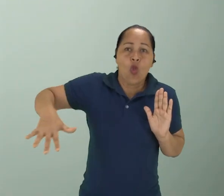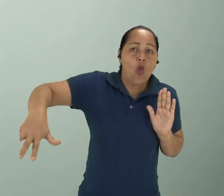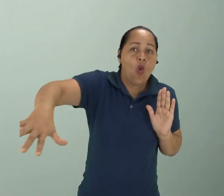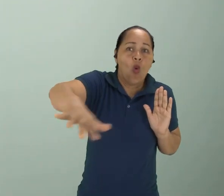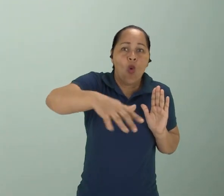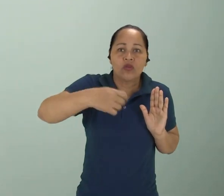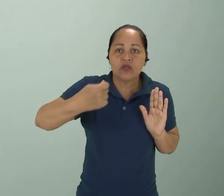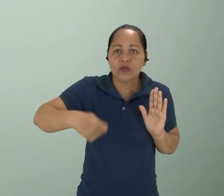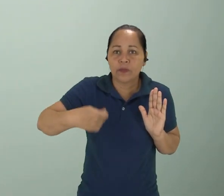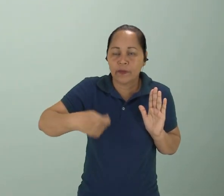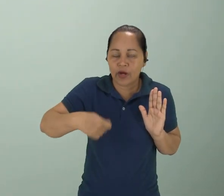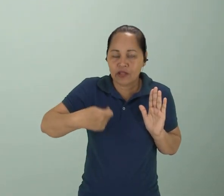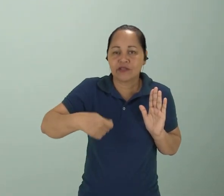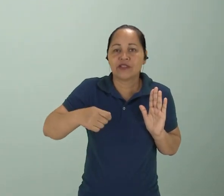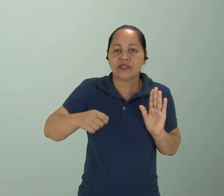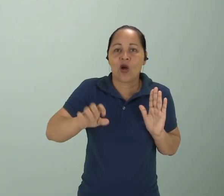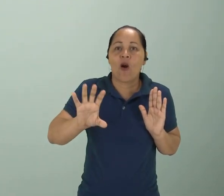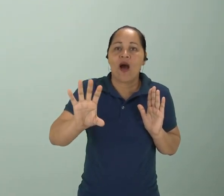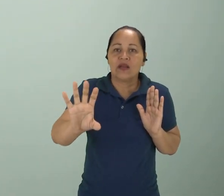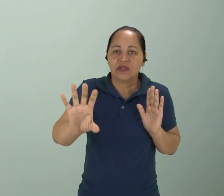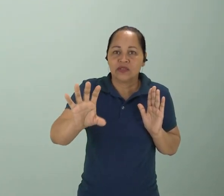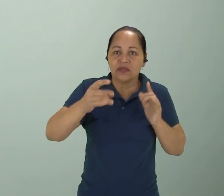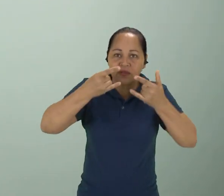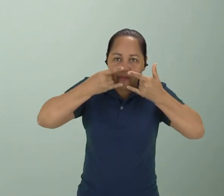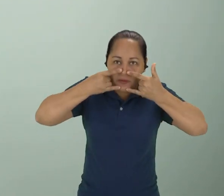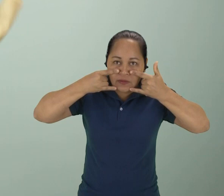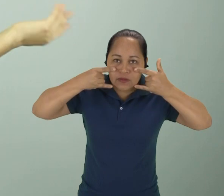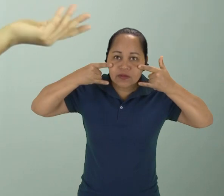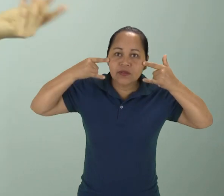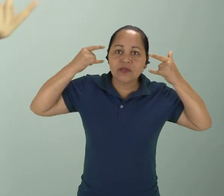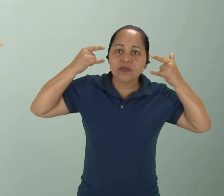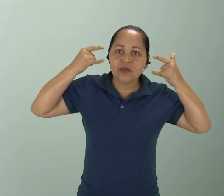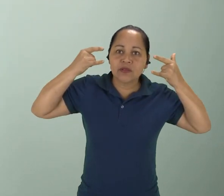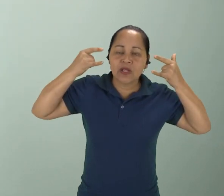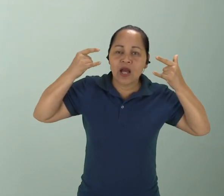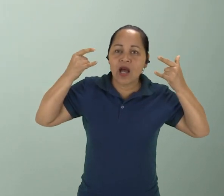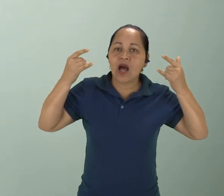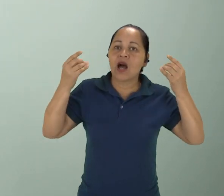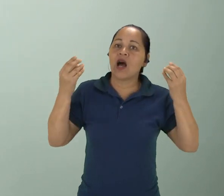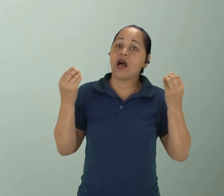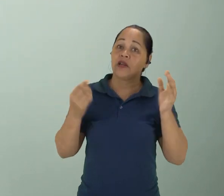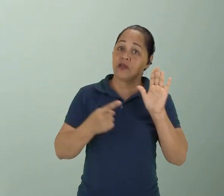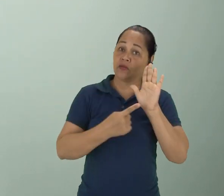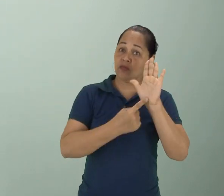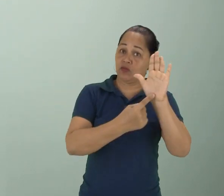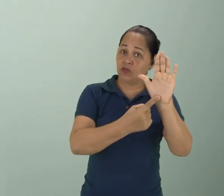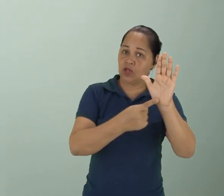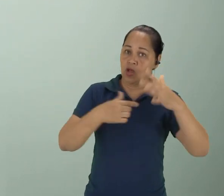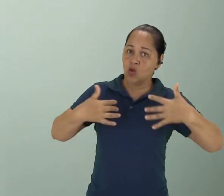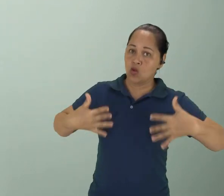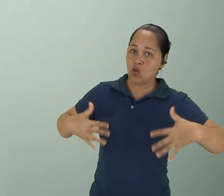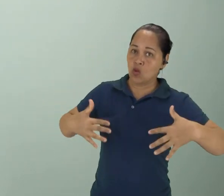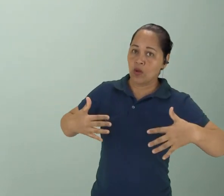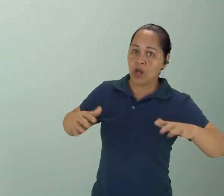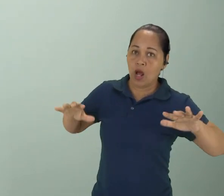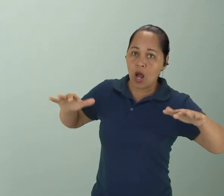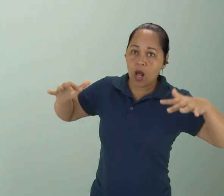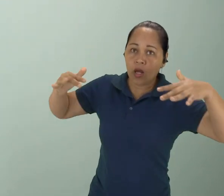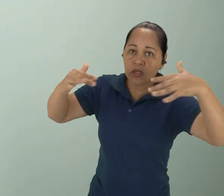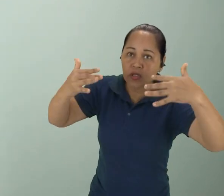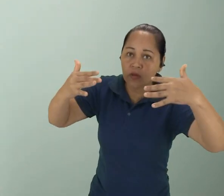relacionar com o outro né o meu conforto pessoal indivíduo meu interesse e o bem coletivo novas regras de convivência